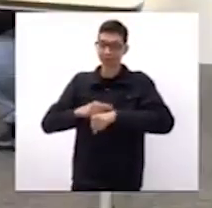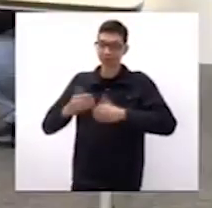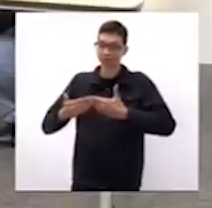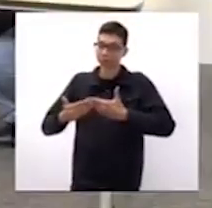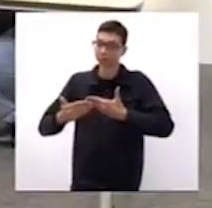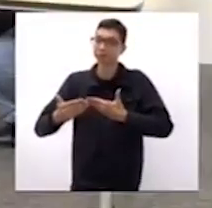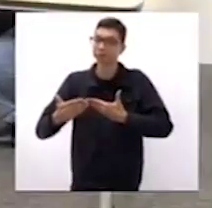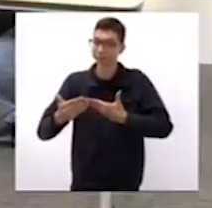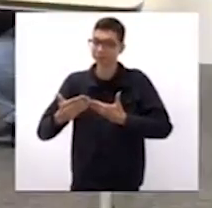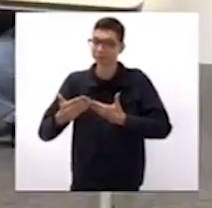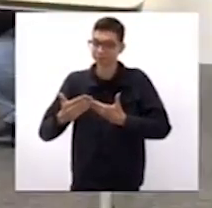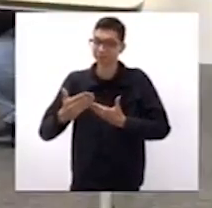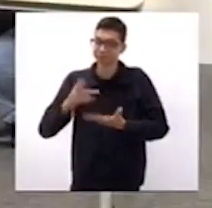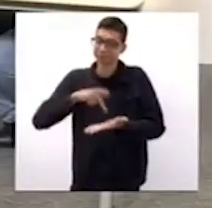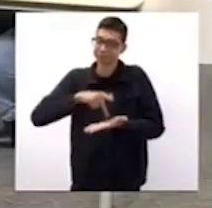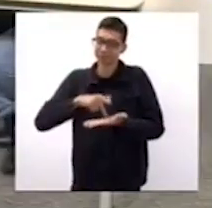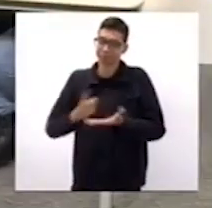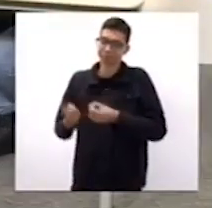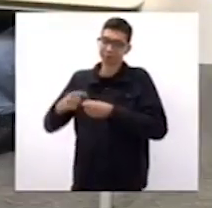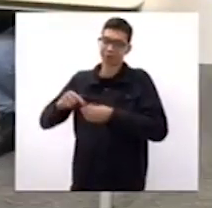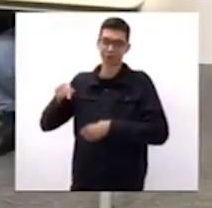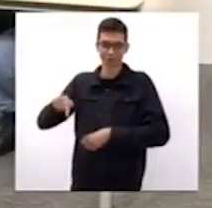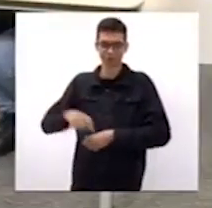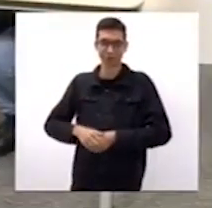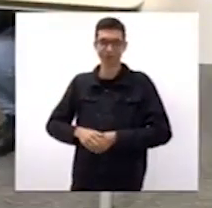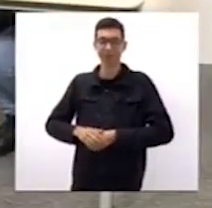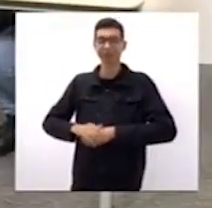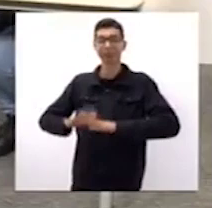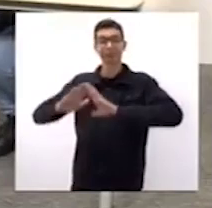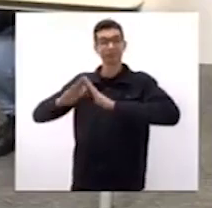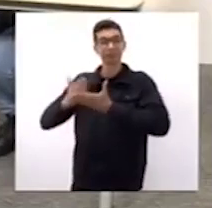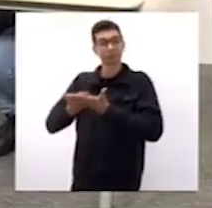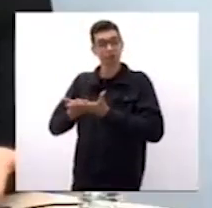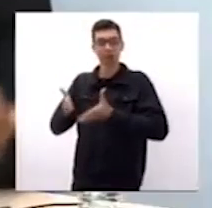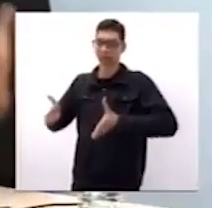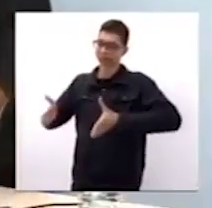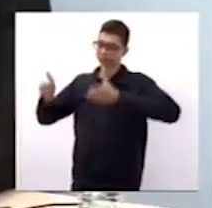né? Dentro do nosso espaço de escola, dentro dos muros da escola.